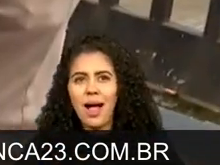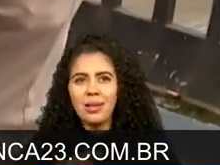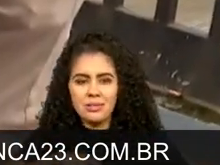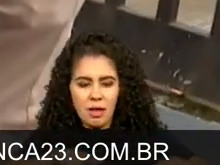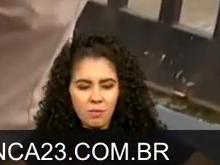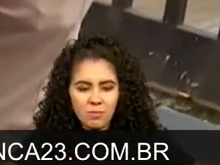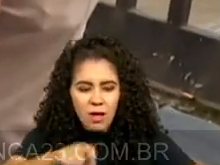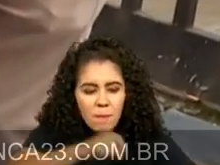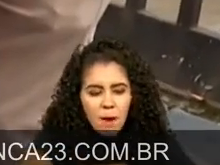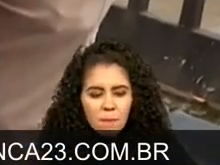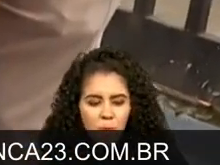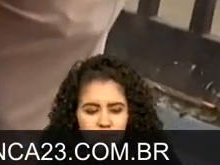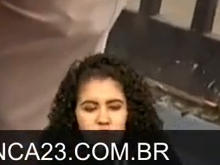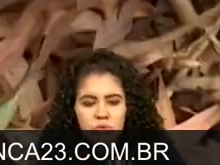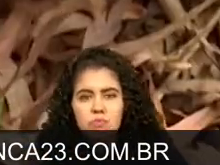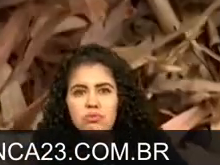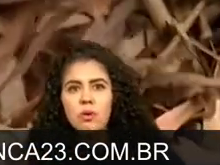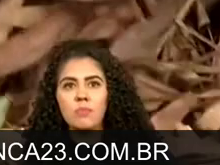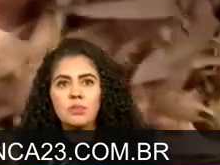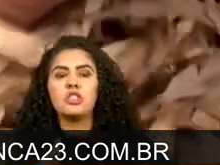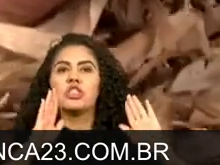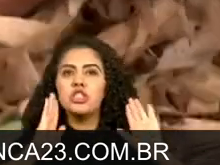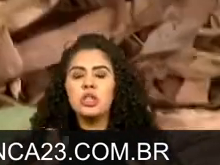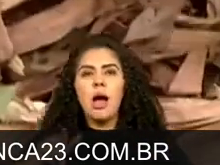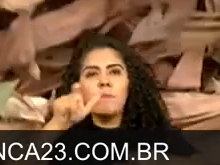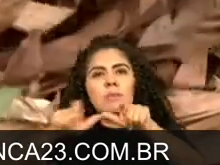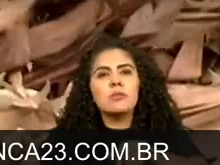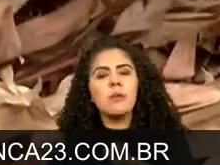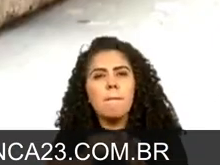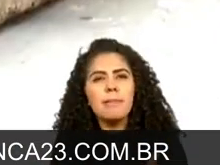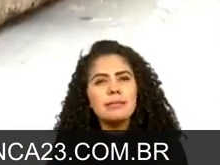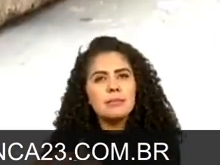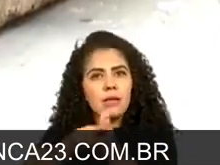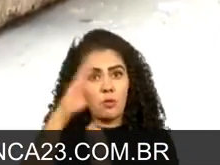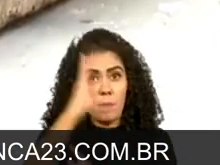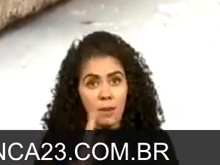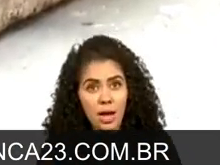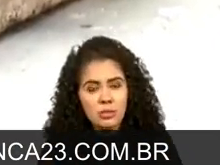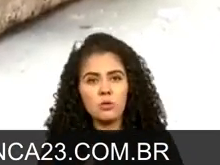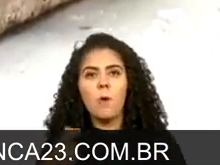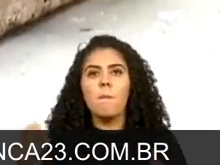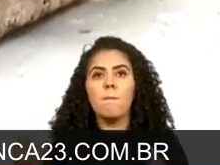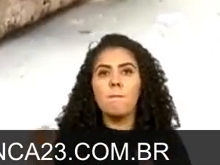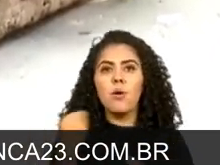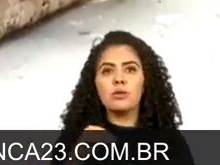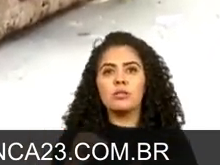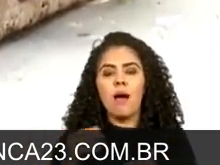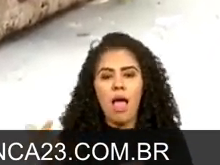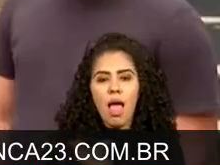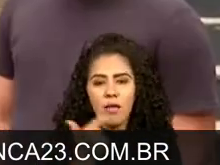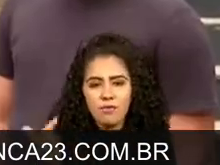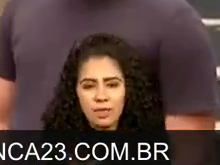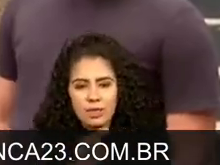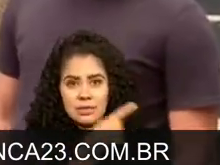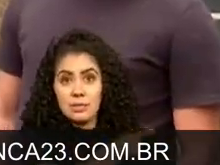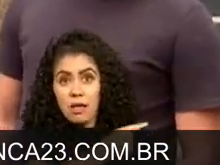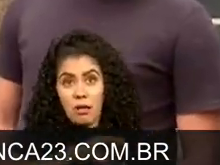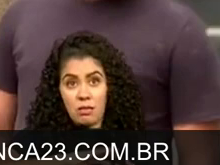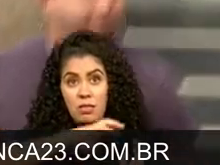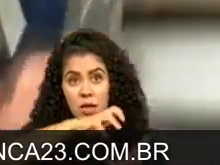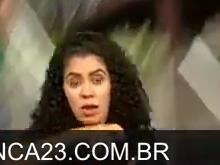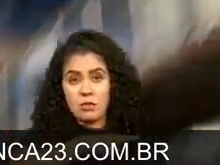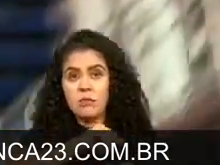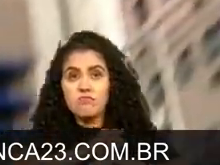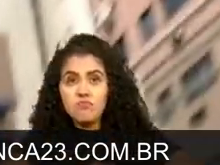ambientes urbanos já foram publicados por pesquisadores brasileiros em uma revista científica internacional. e a horta